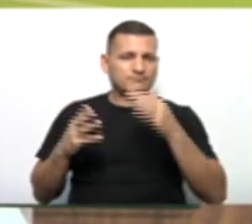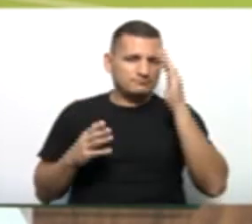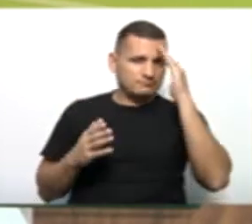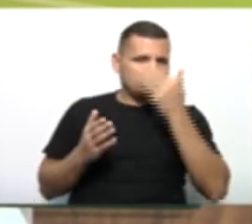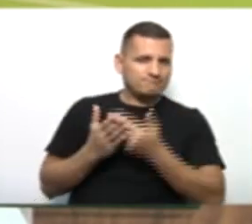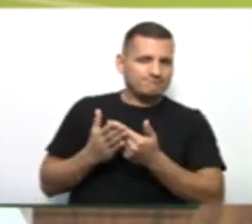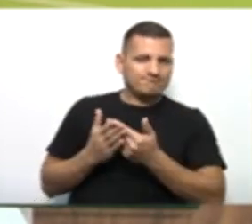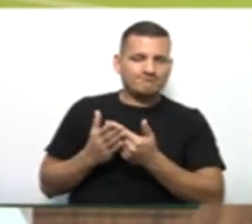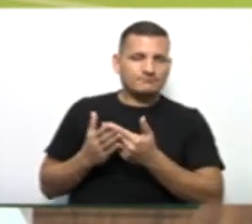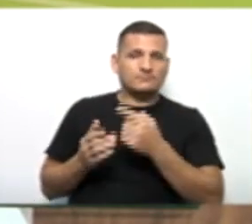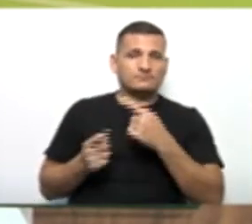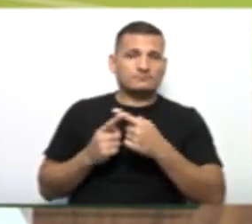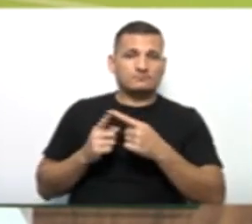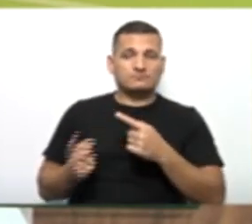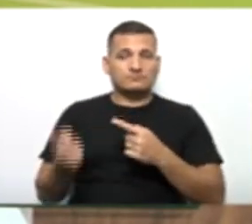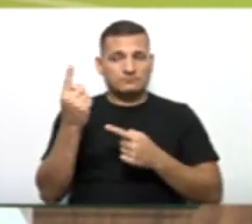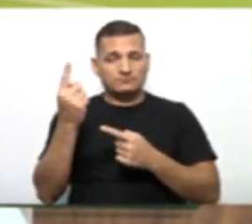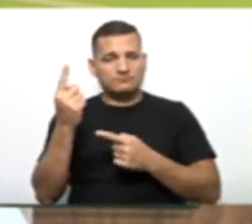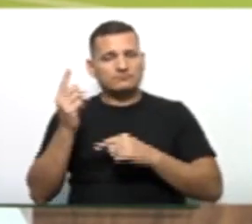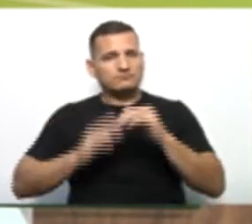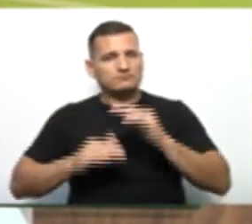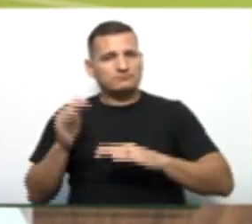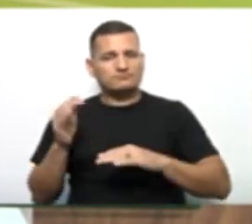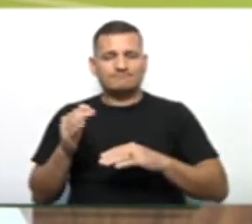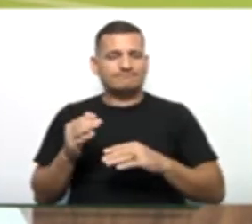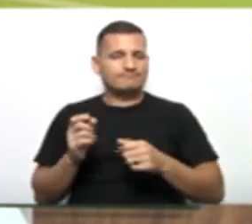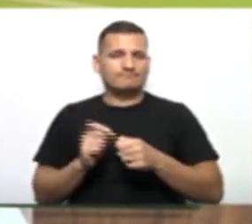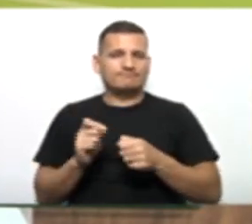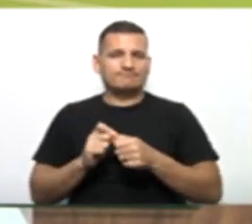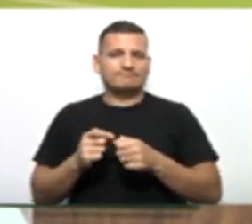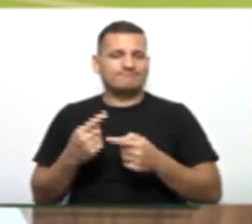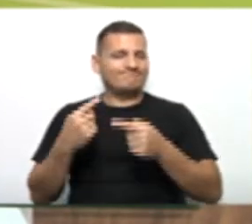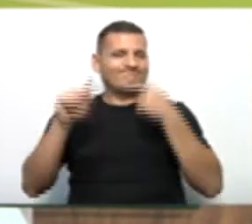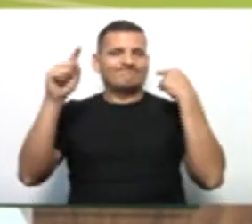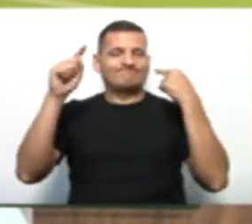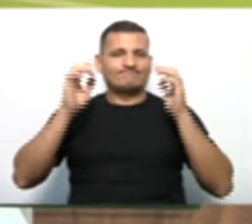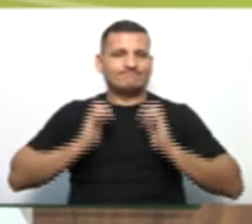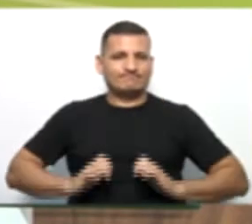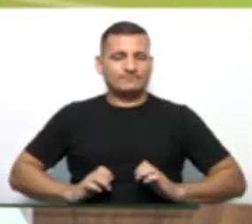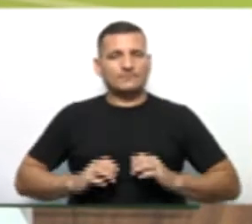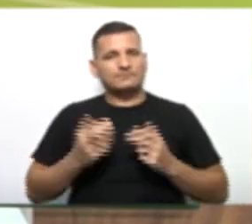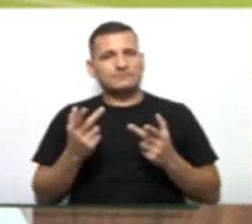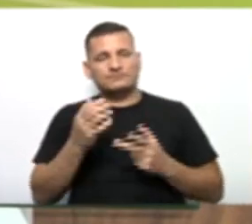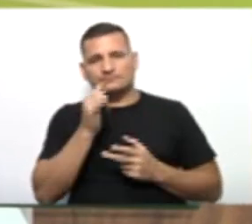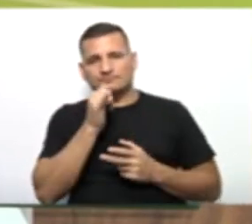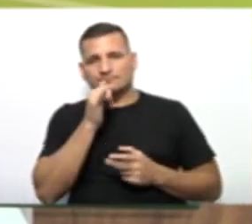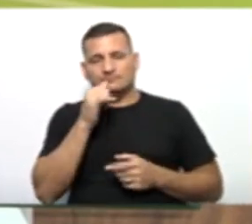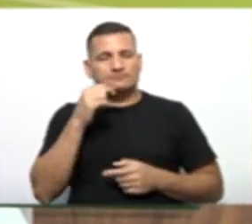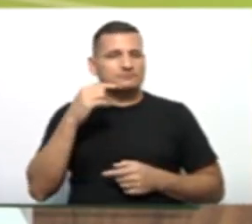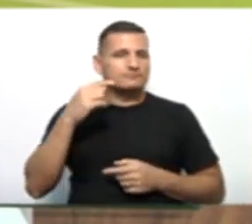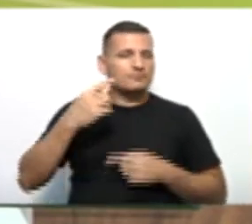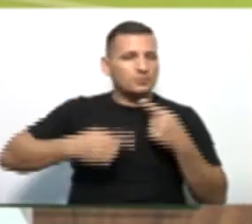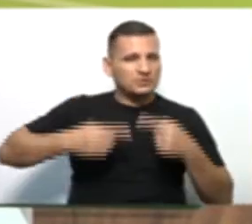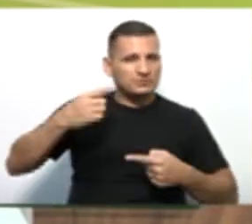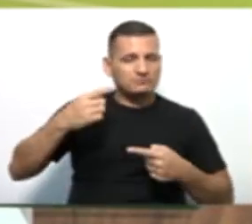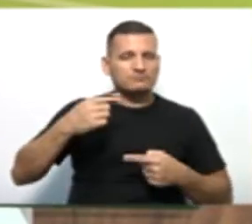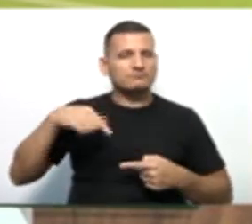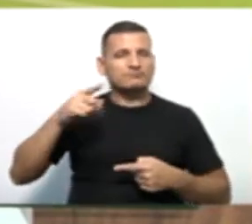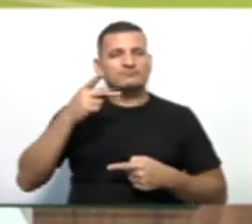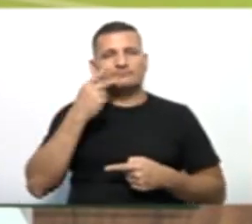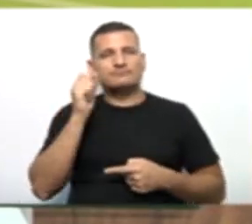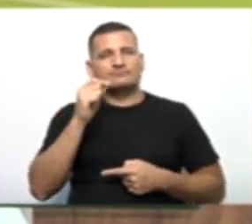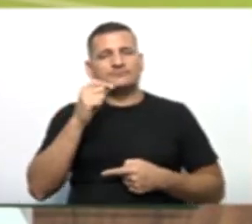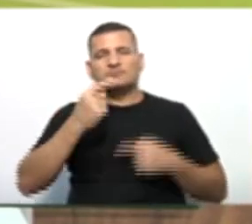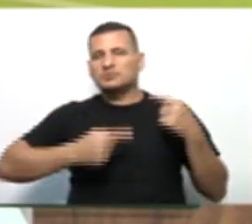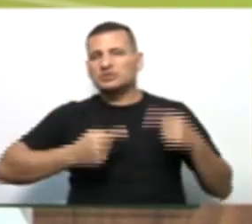um profissional ou um grupo de profissionais a gente forma inadequada com meu caso por exemplo dos políticos a gente diz que político não presta